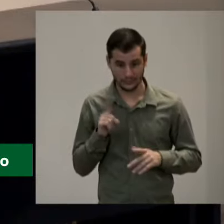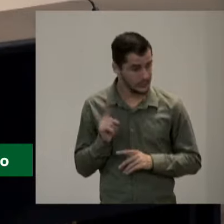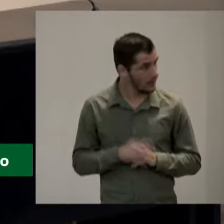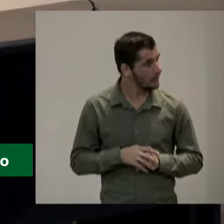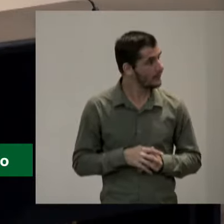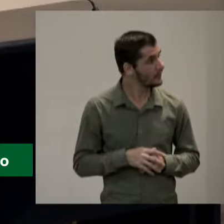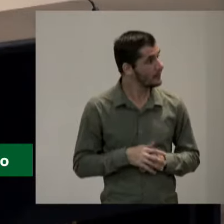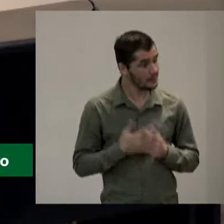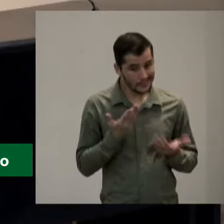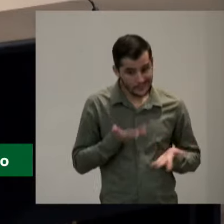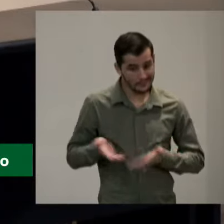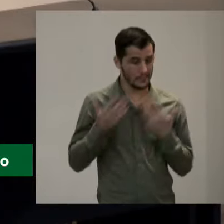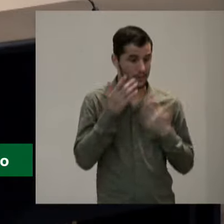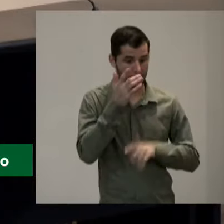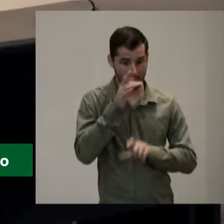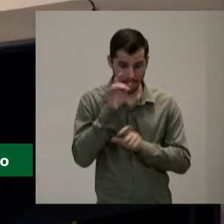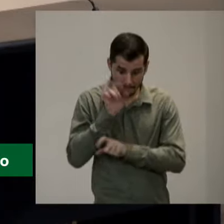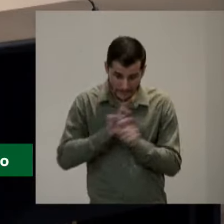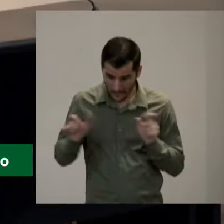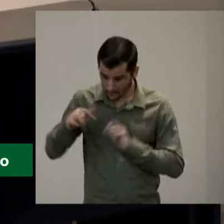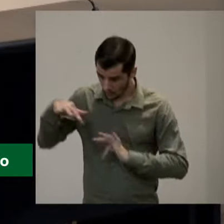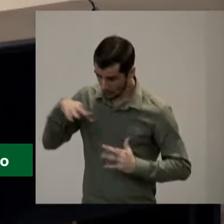Vocês vivem num mundo, eu vivo em outro mundo.